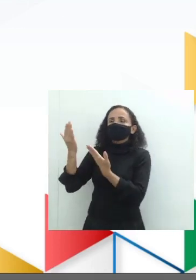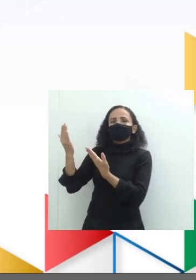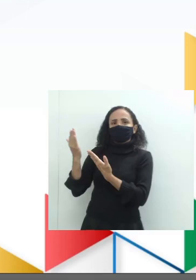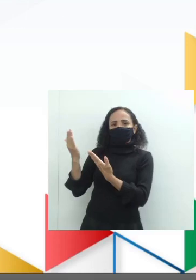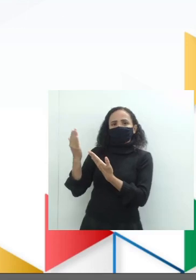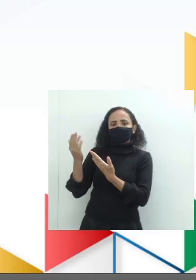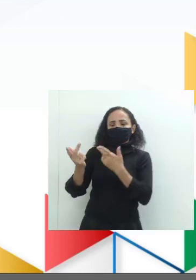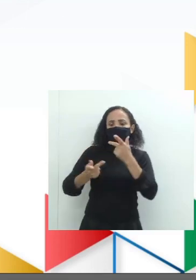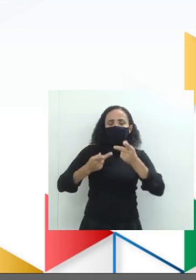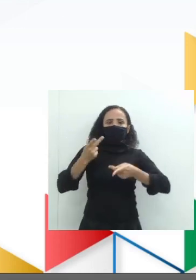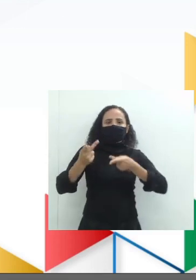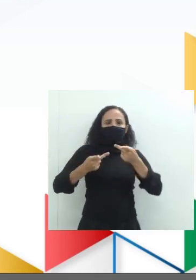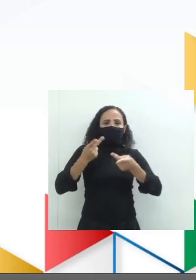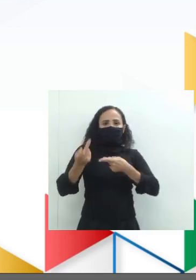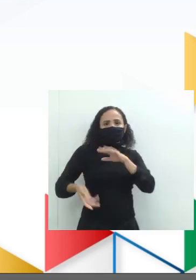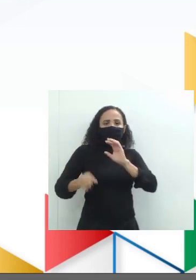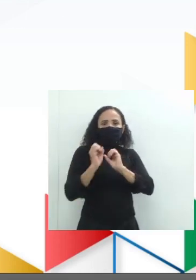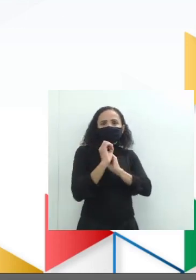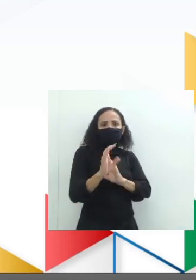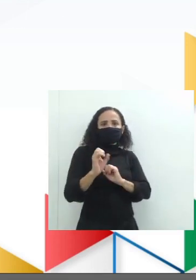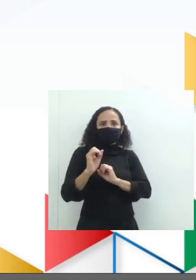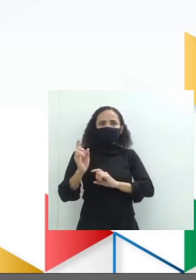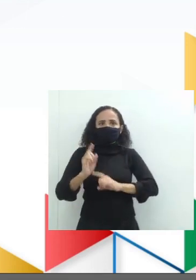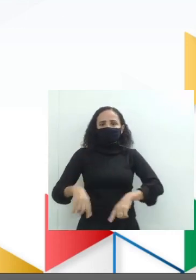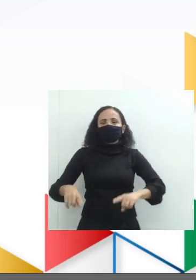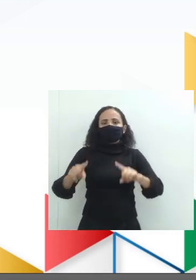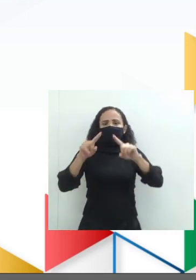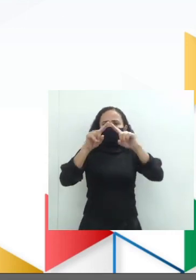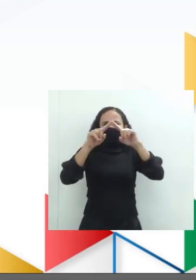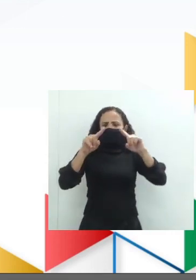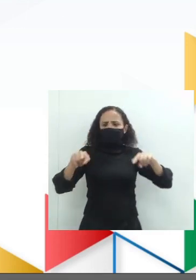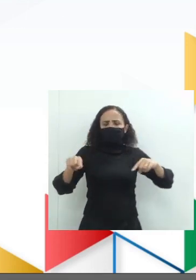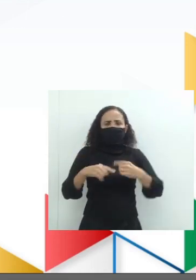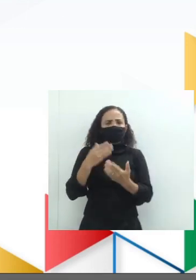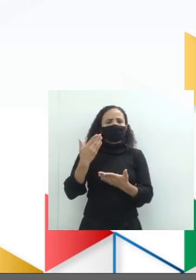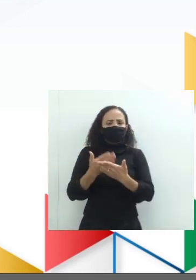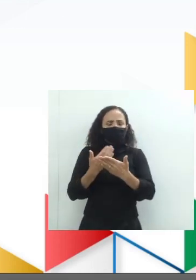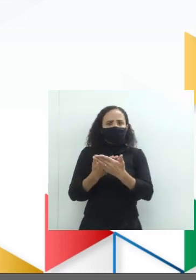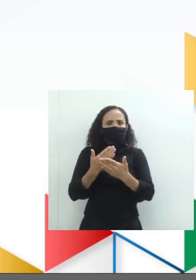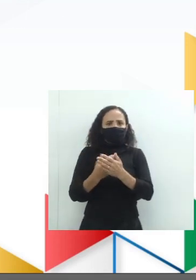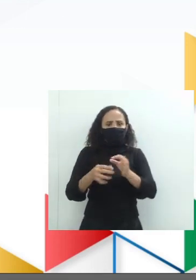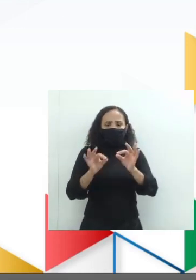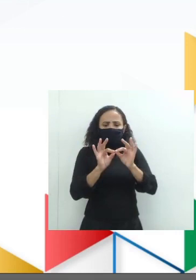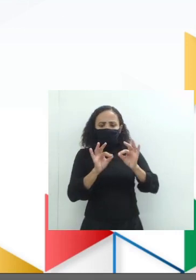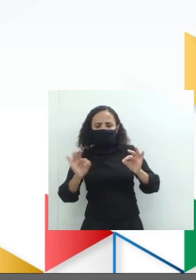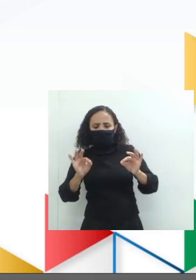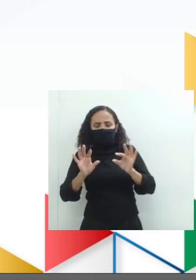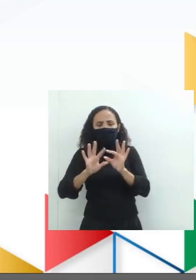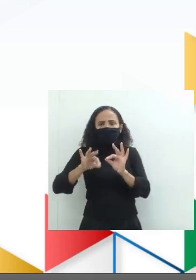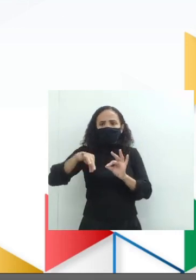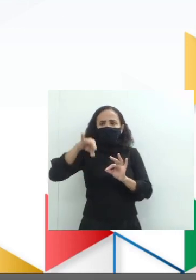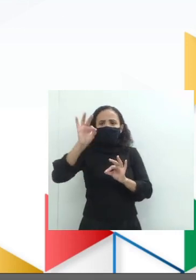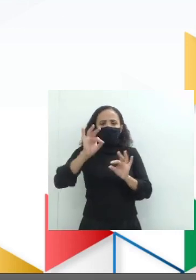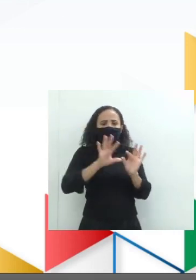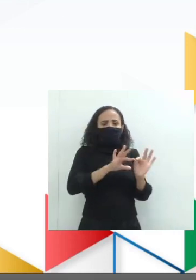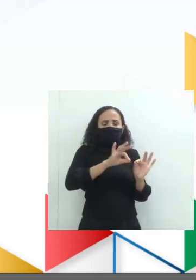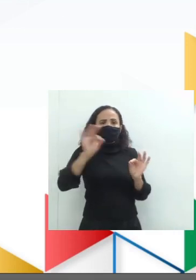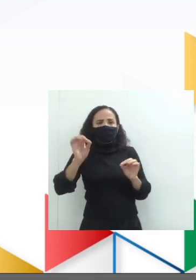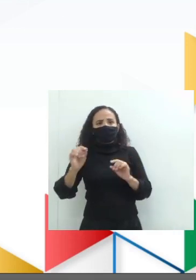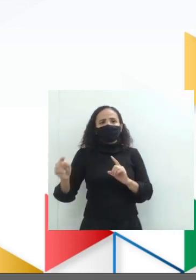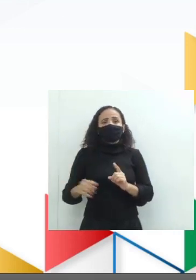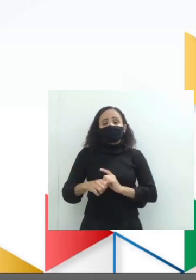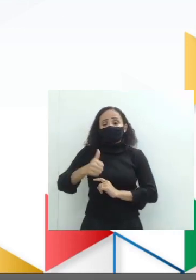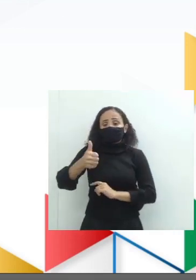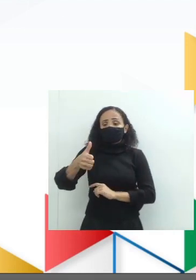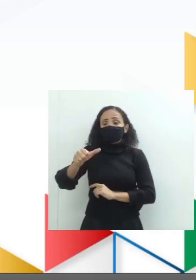falar dos elementos básicos de um triângulo, né? A gente já estudou que a soma dos ângulos internos de qualquer triângulo tem que ser